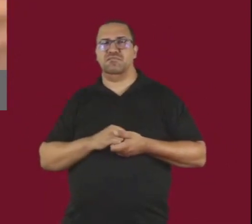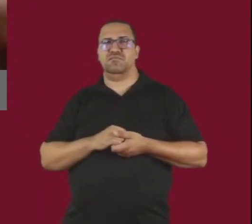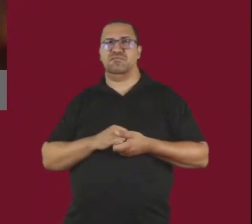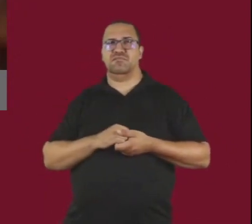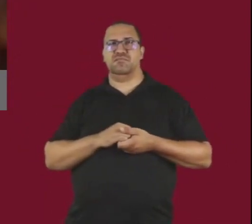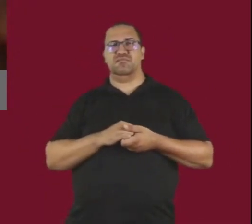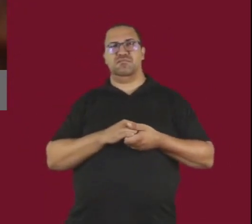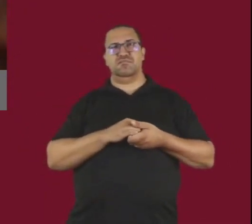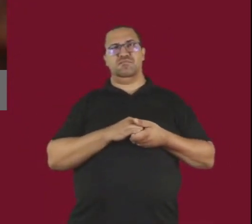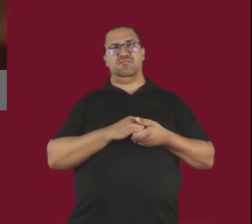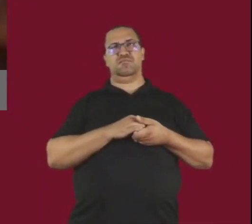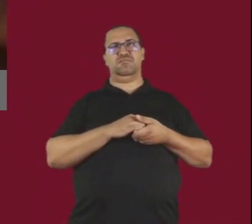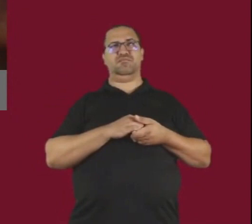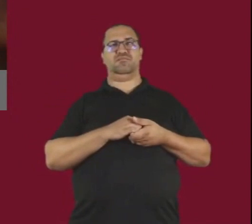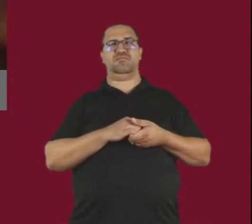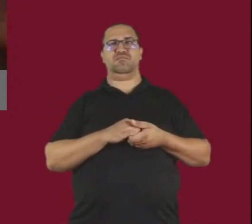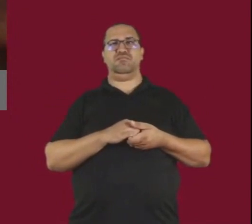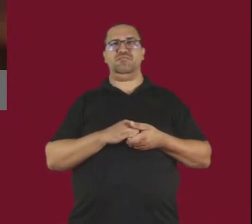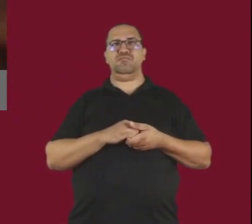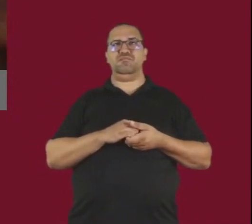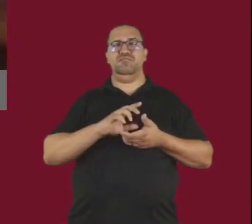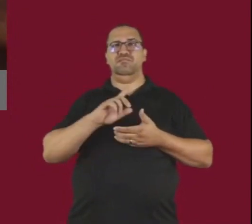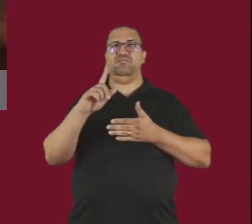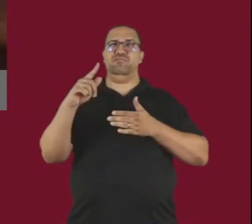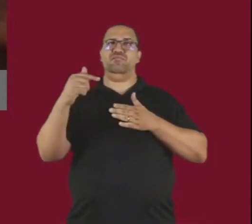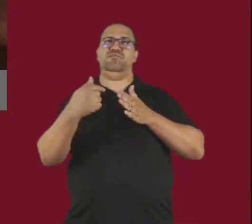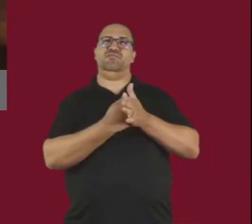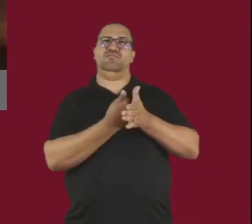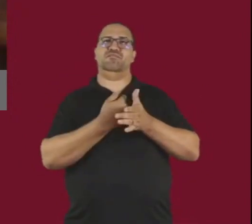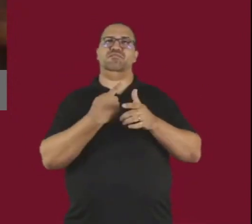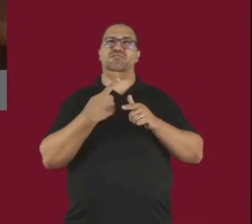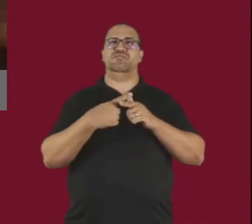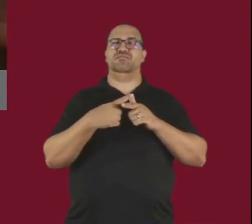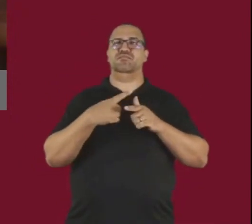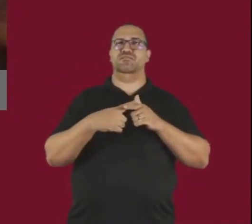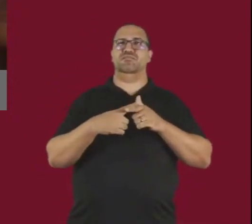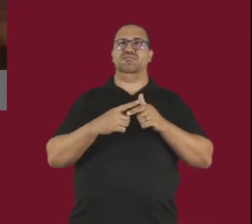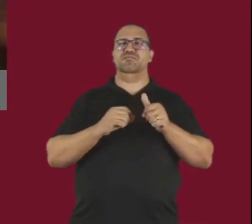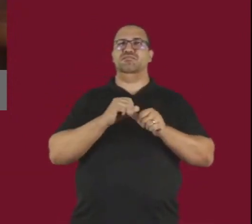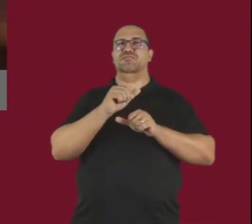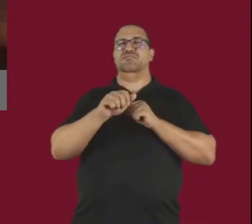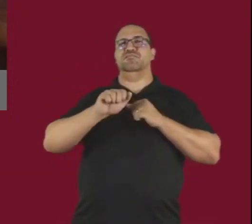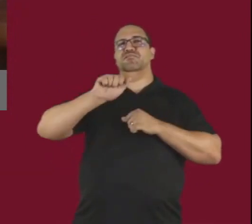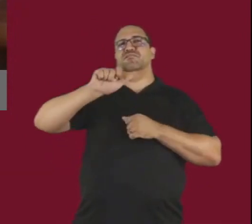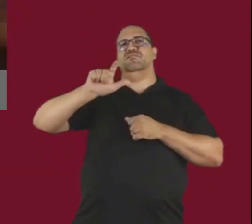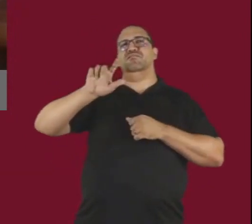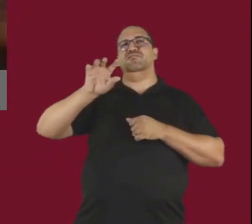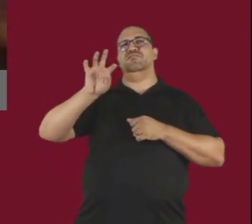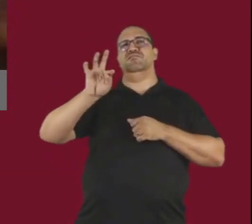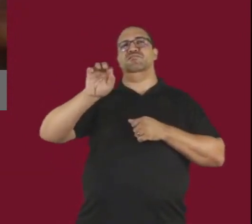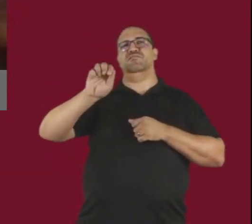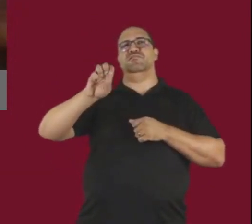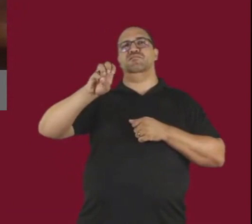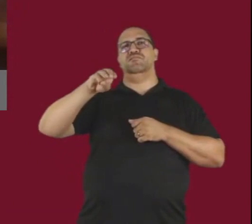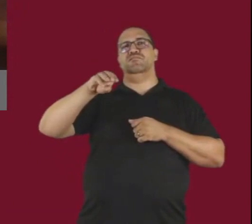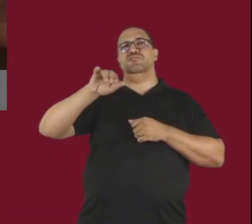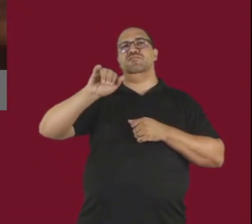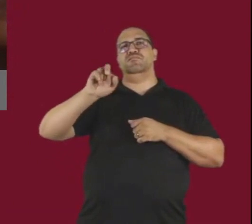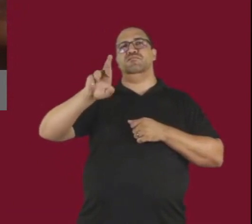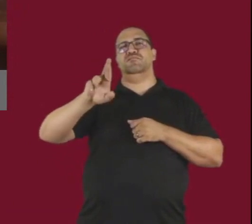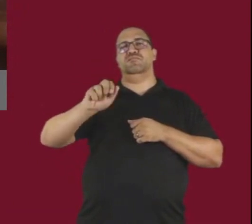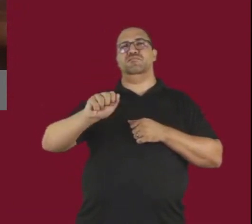Então, assim, vocês me perguntaram, a primeira pergunta que vocês me fizeram, por que que tu se mudou para Altamira? Por responsabilidade